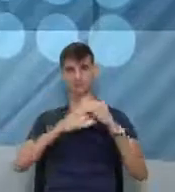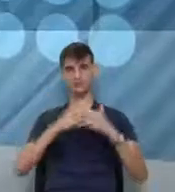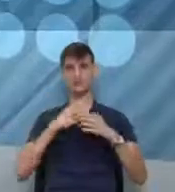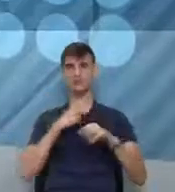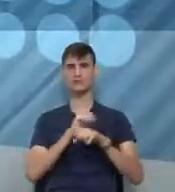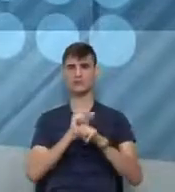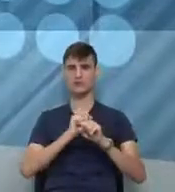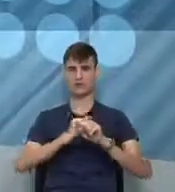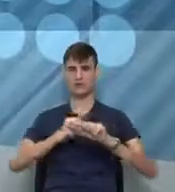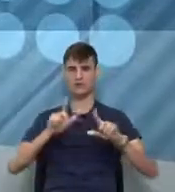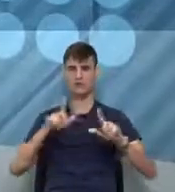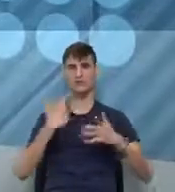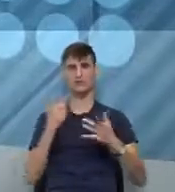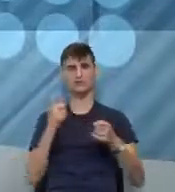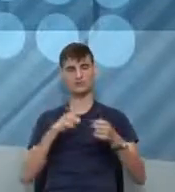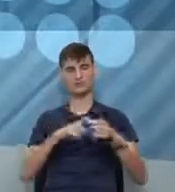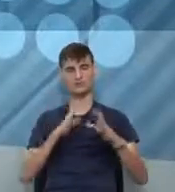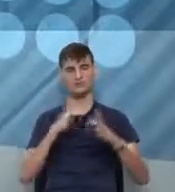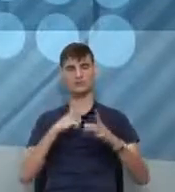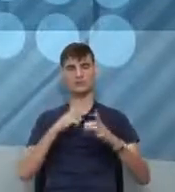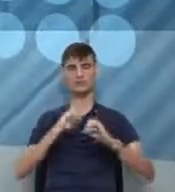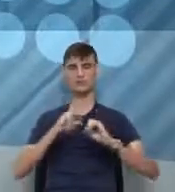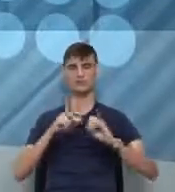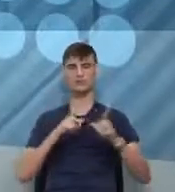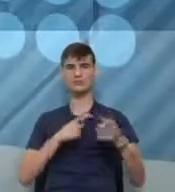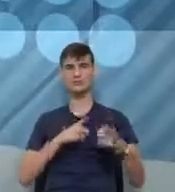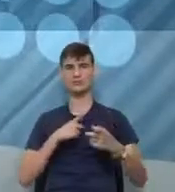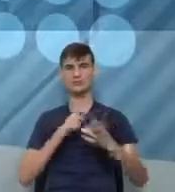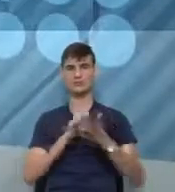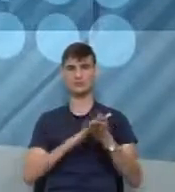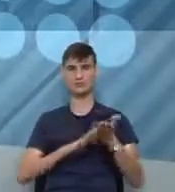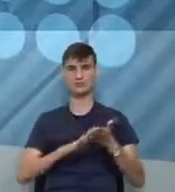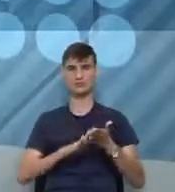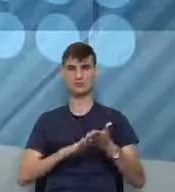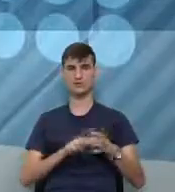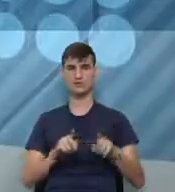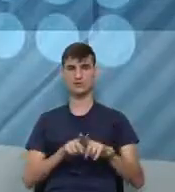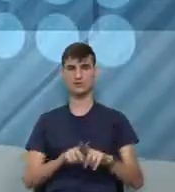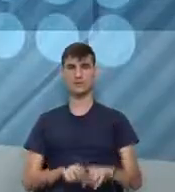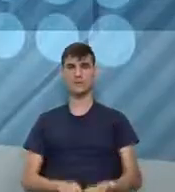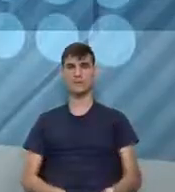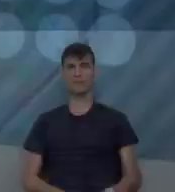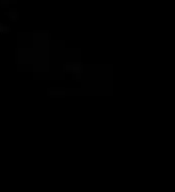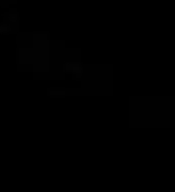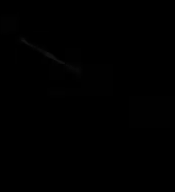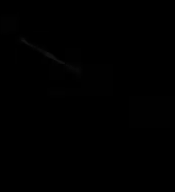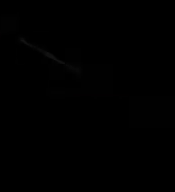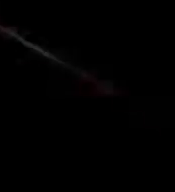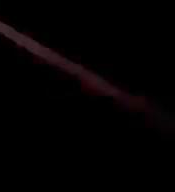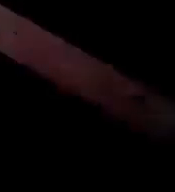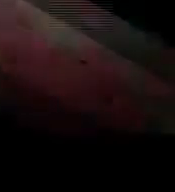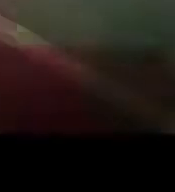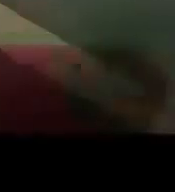tenha ficado claro e eu já venho com mais outras provocações e outros comentários para a nossa aula.